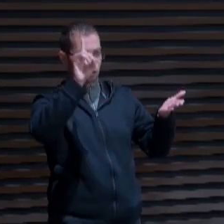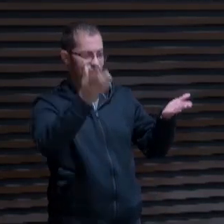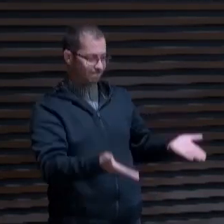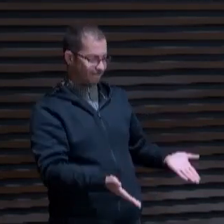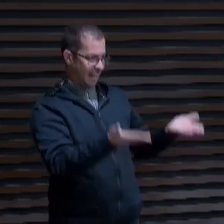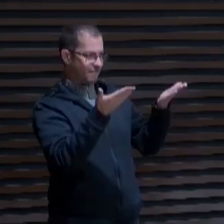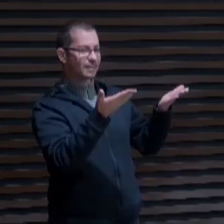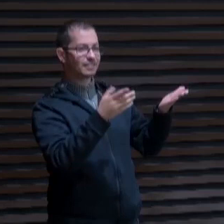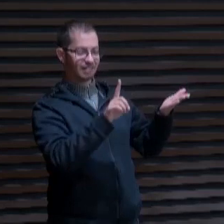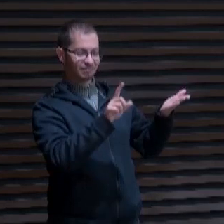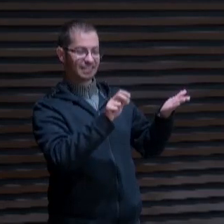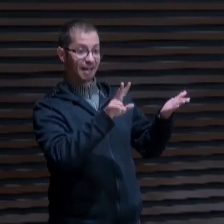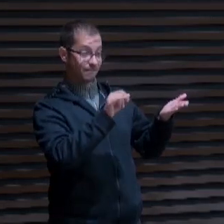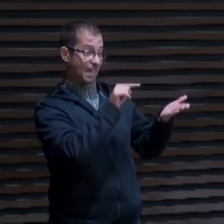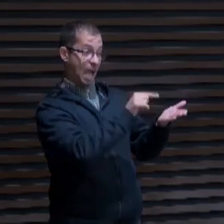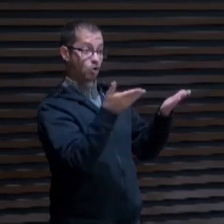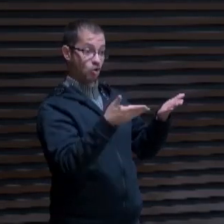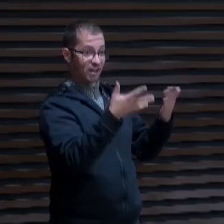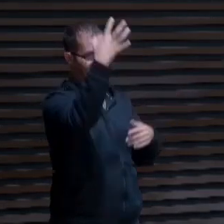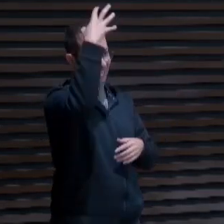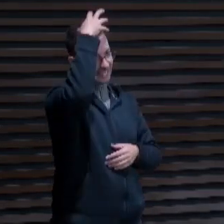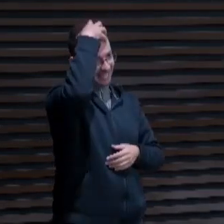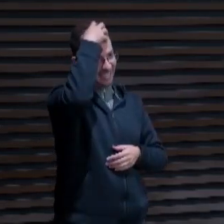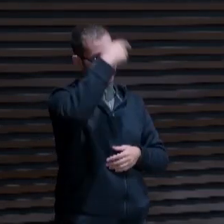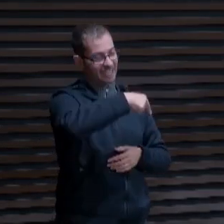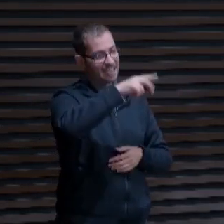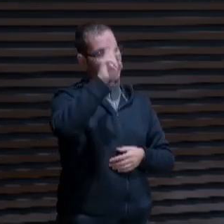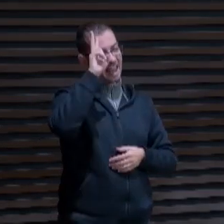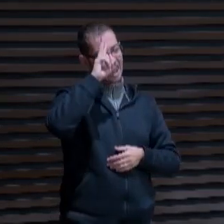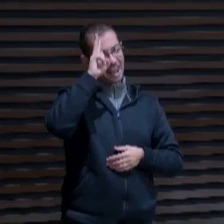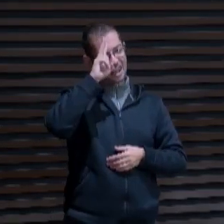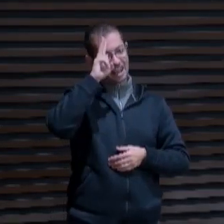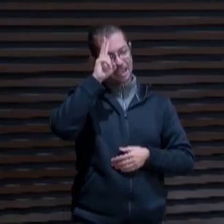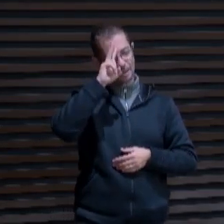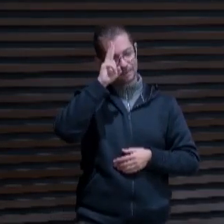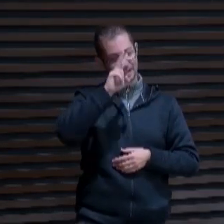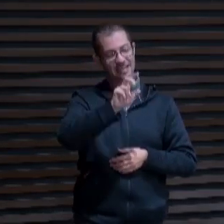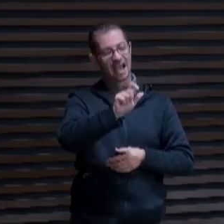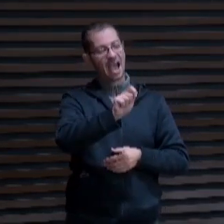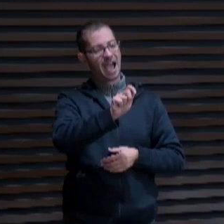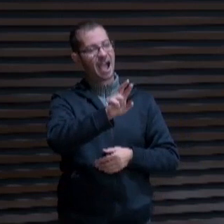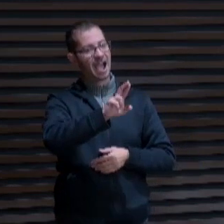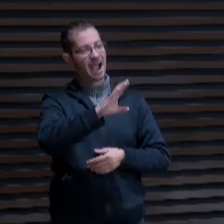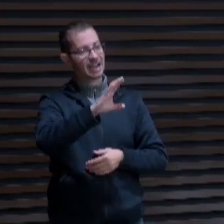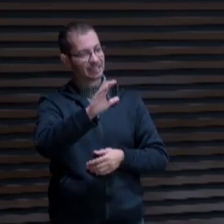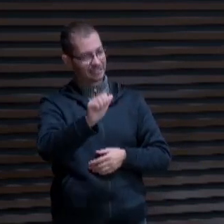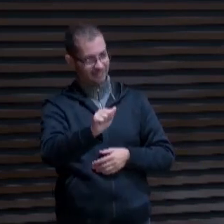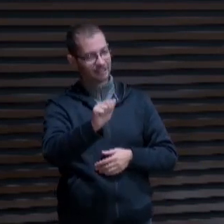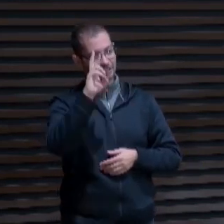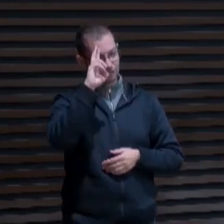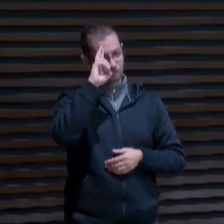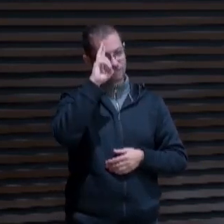rei, Davi lembra da arca do Senhor. E ele quer trazer a arca para Israel